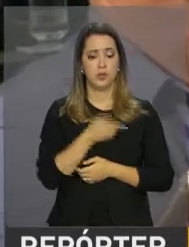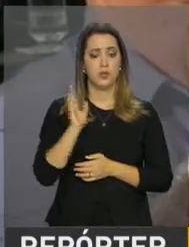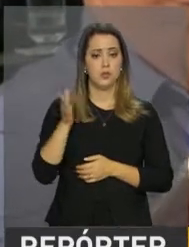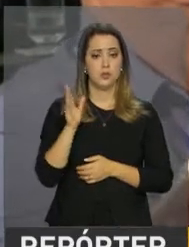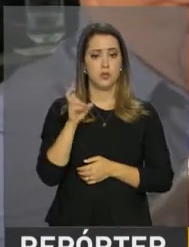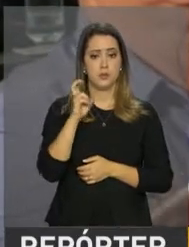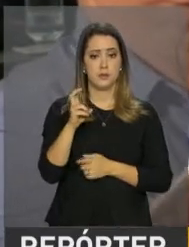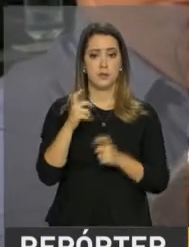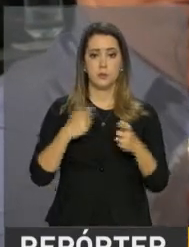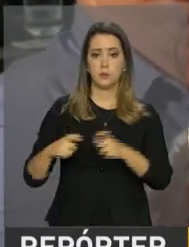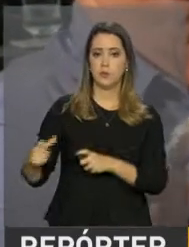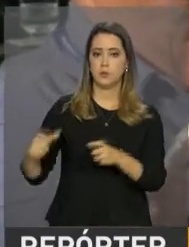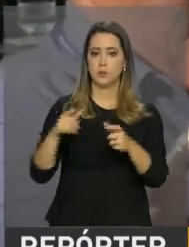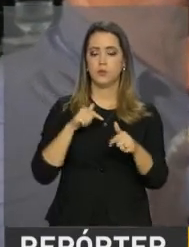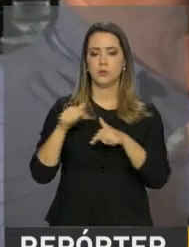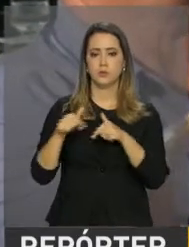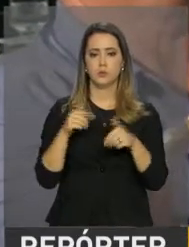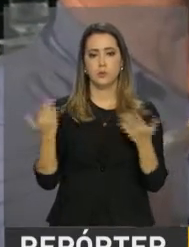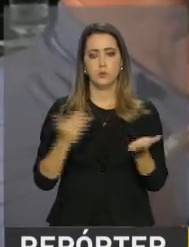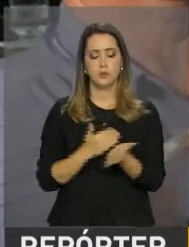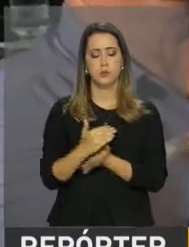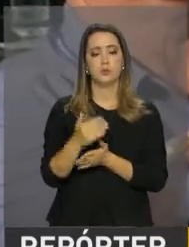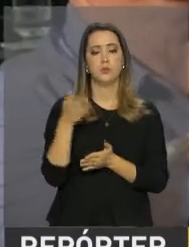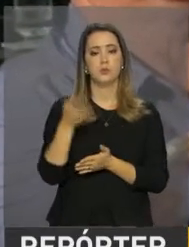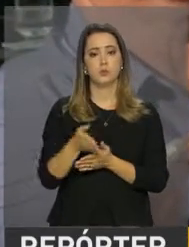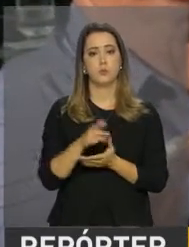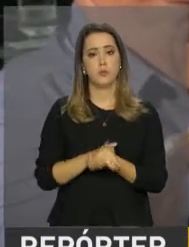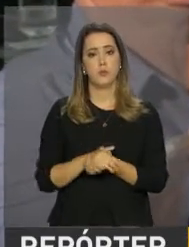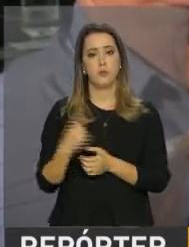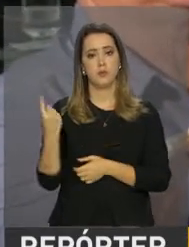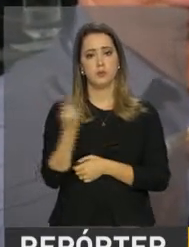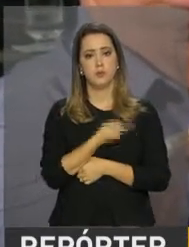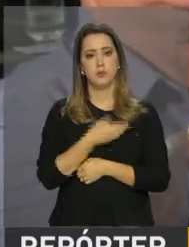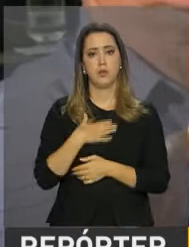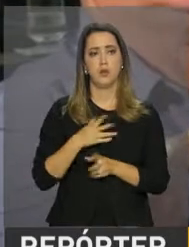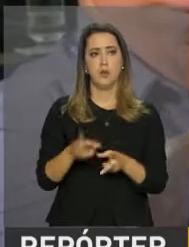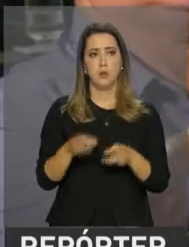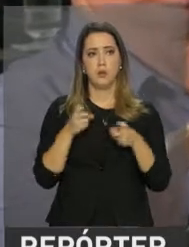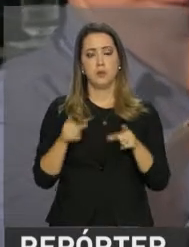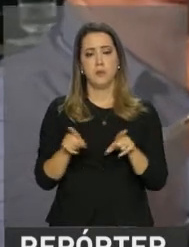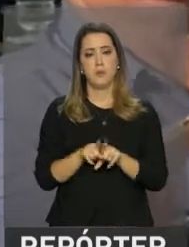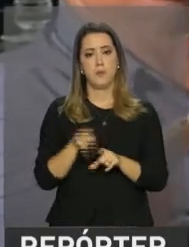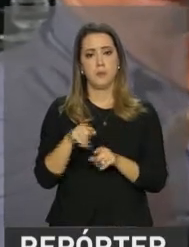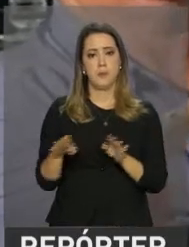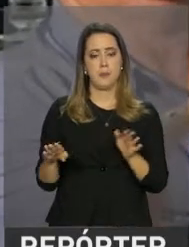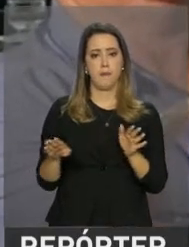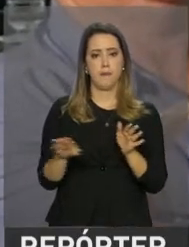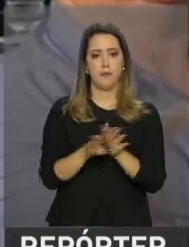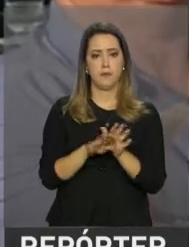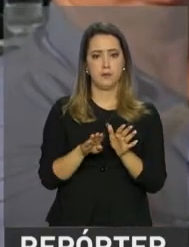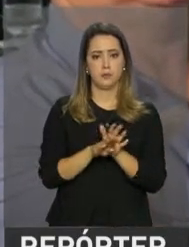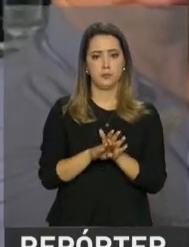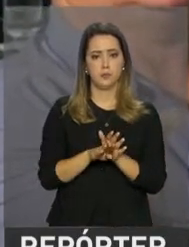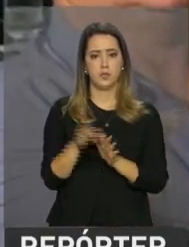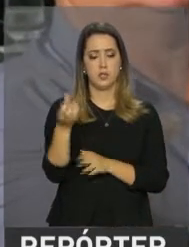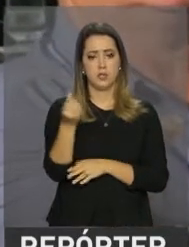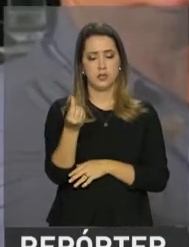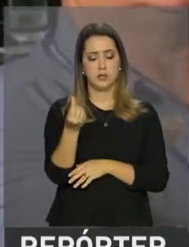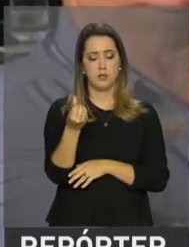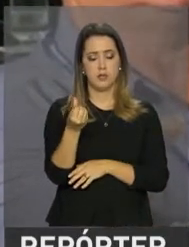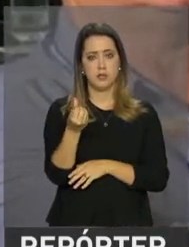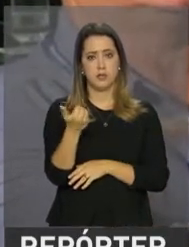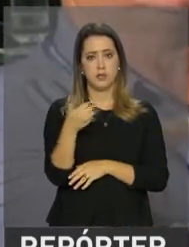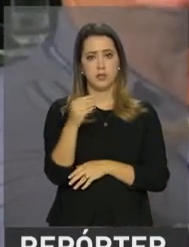cinco abri los funcionando a partir de hoje ea nossa previsão é chegar a meia dúzia com mais dez